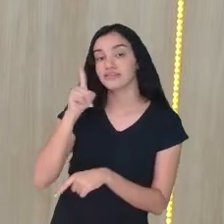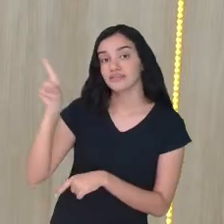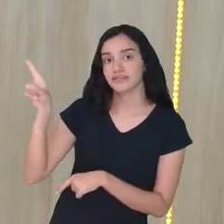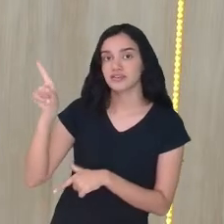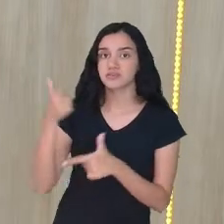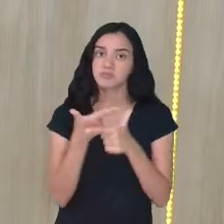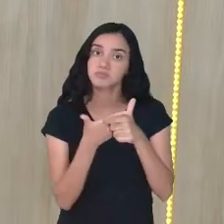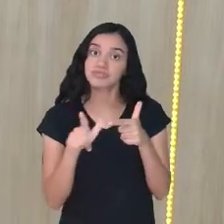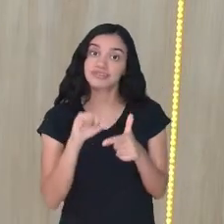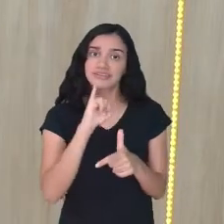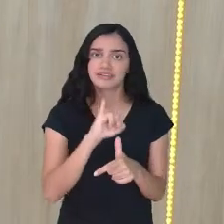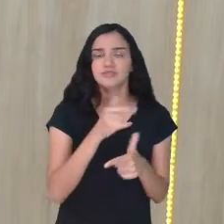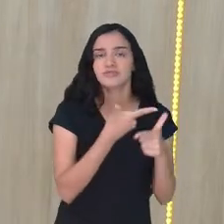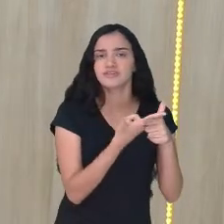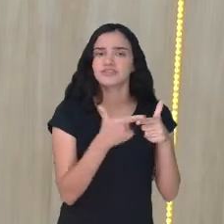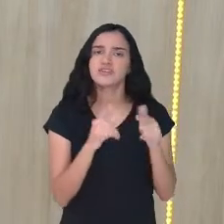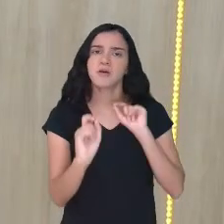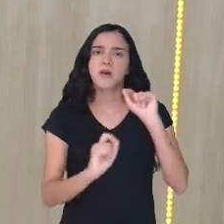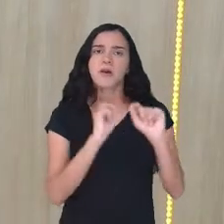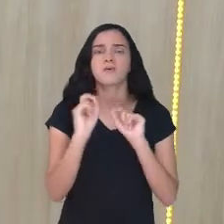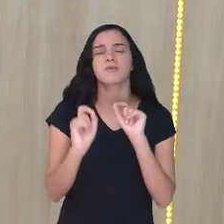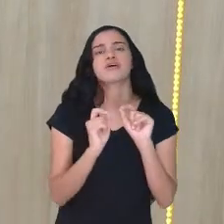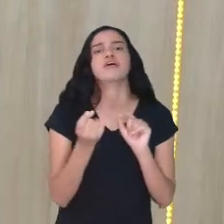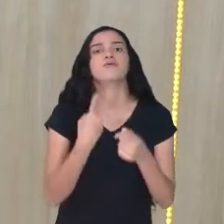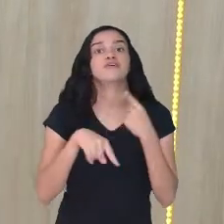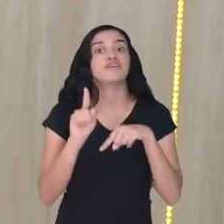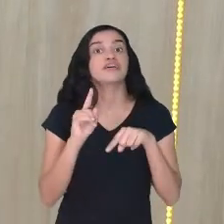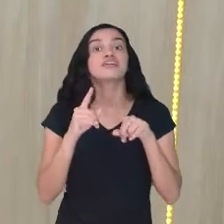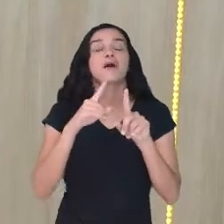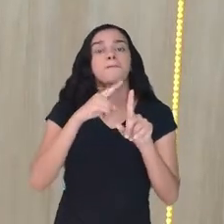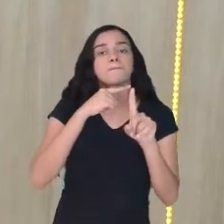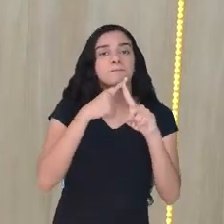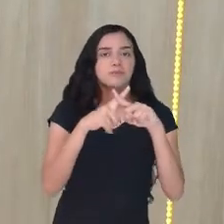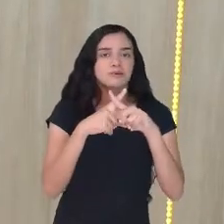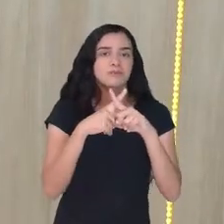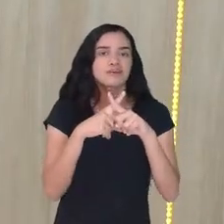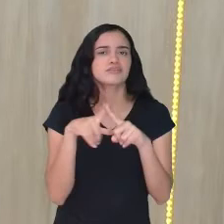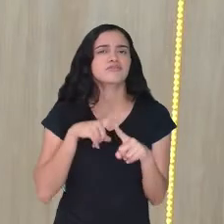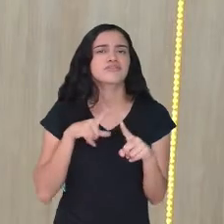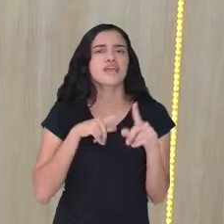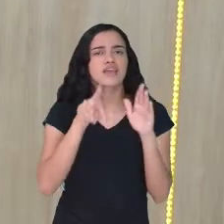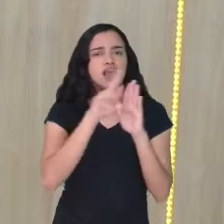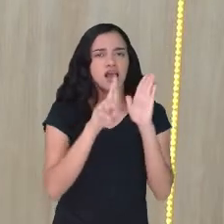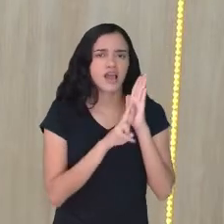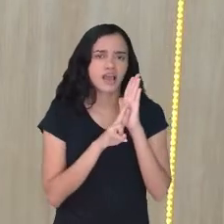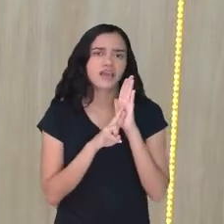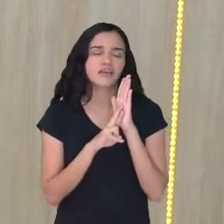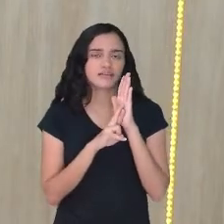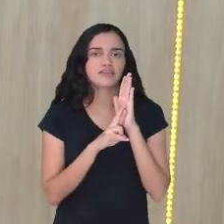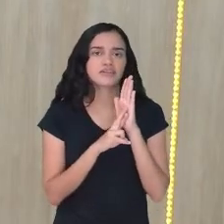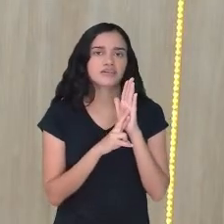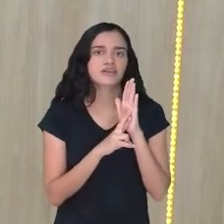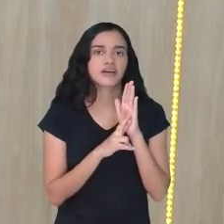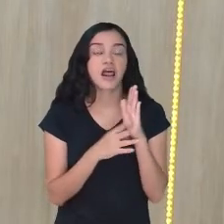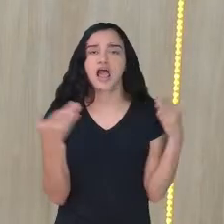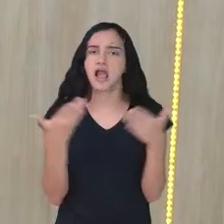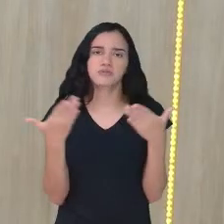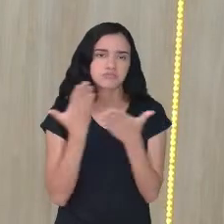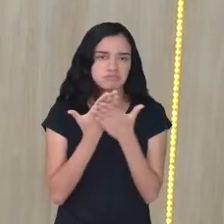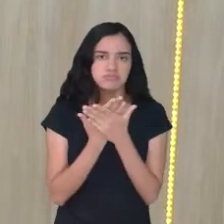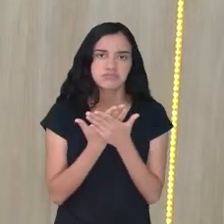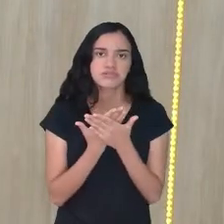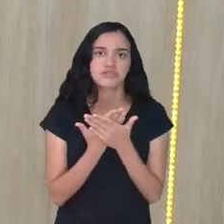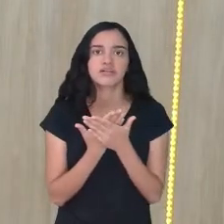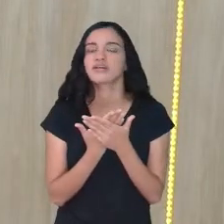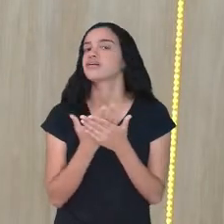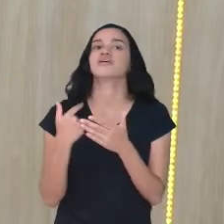divido, a divisão é o inverso da multiplicação, né? E tem as regras dos sinais, que a gente não vai entrar aqui agora, por